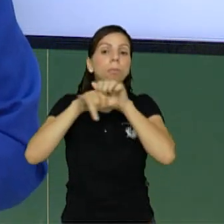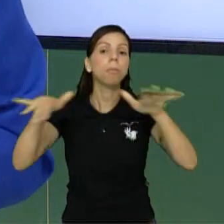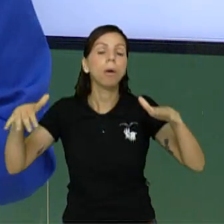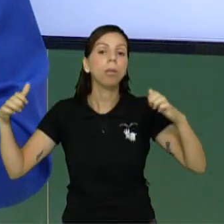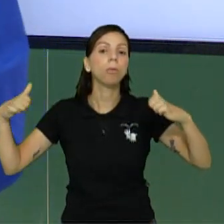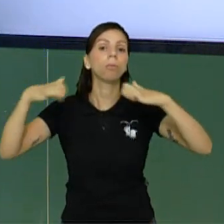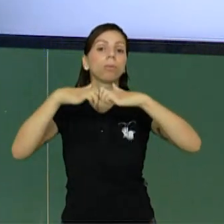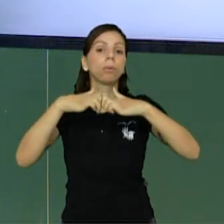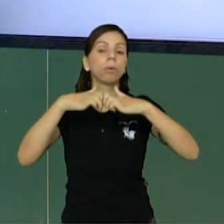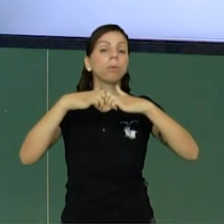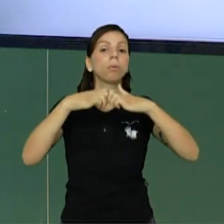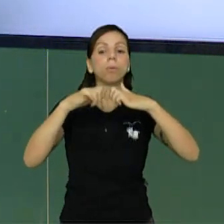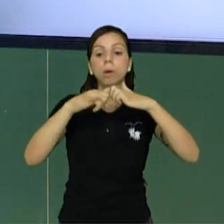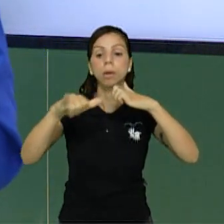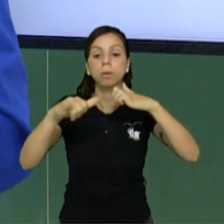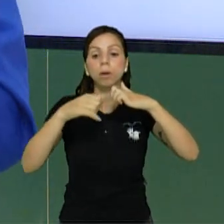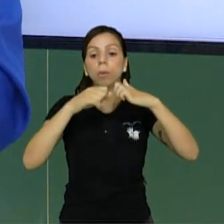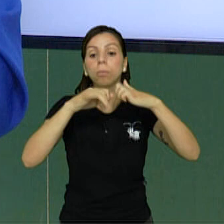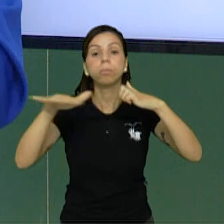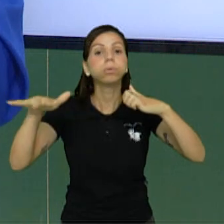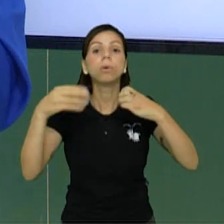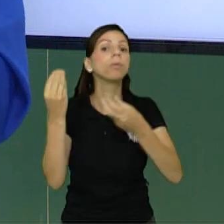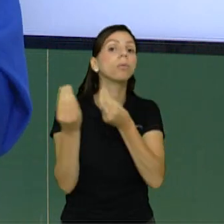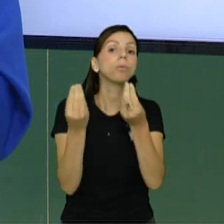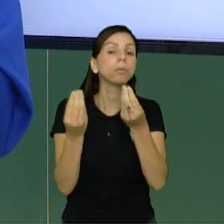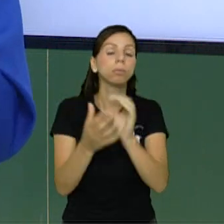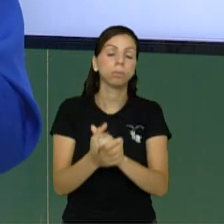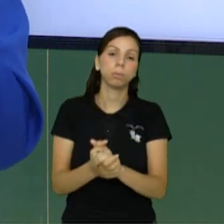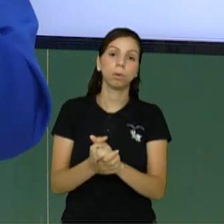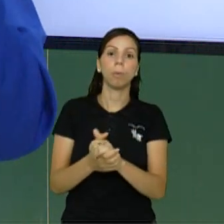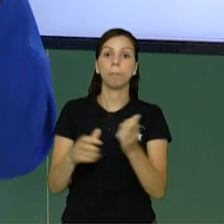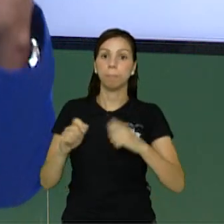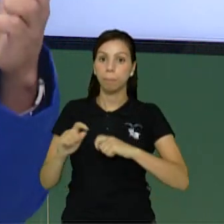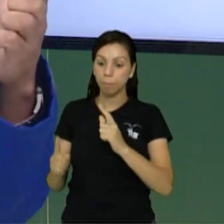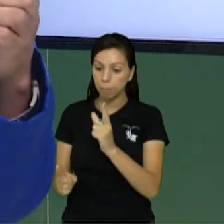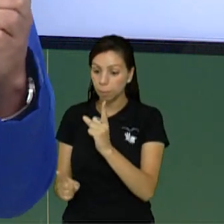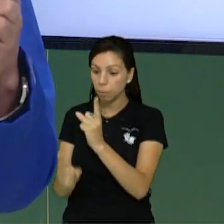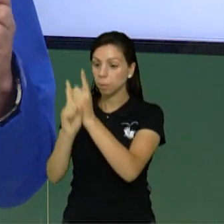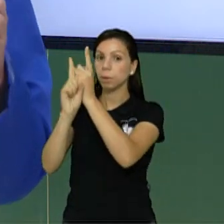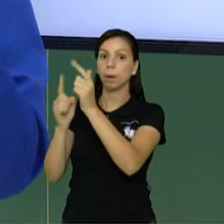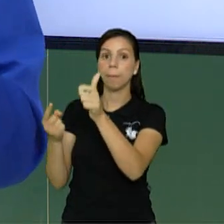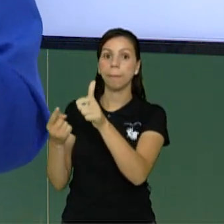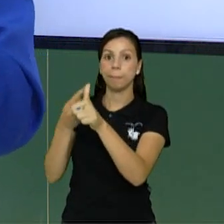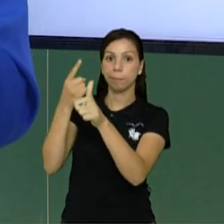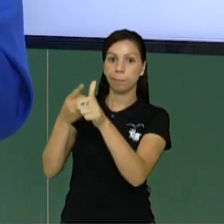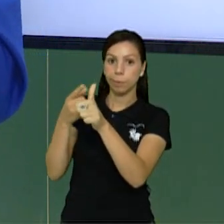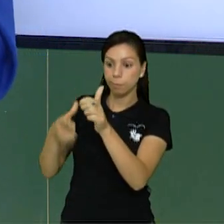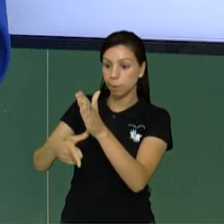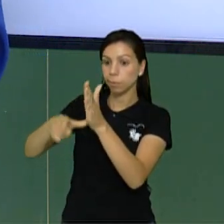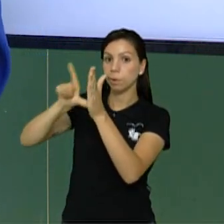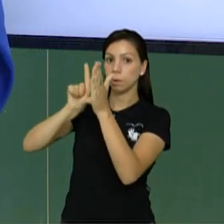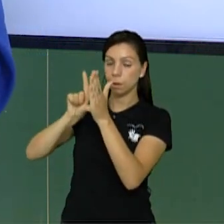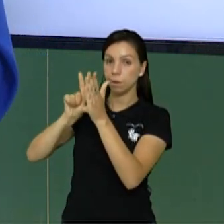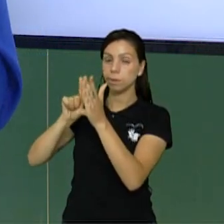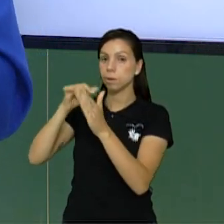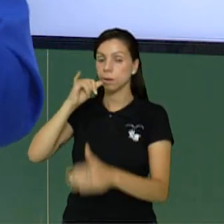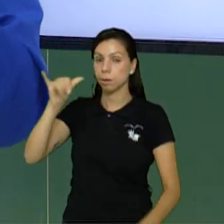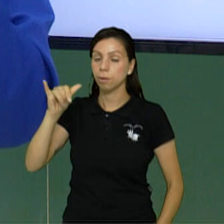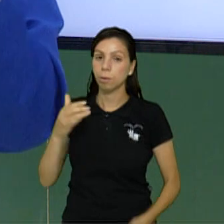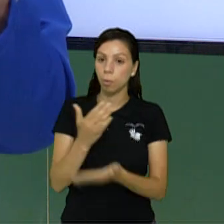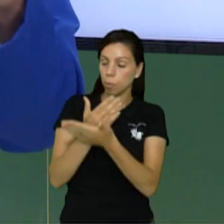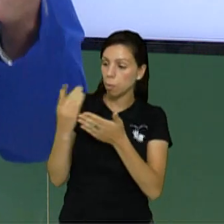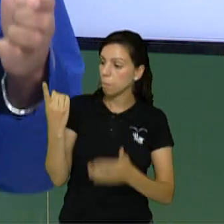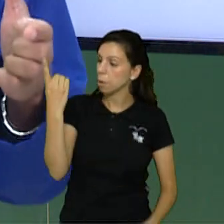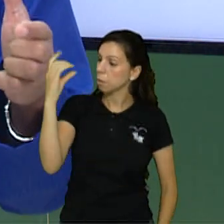colisão. Pessoal, o que eu vou fazer? Eu vou achar a energia antes e a energia depois. Digamos que no início ele tem 100,